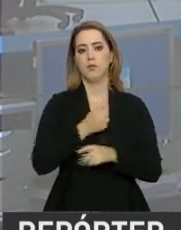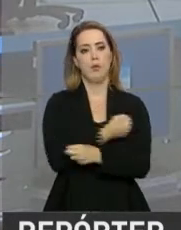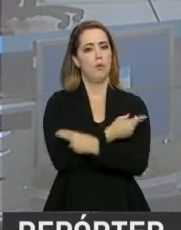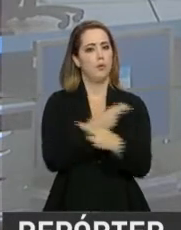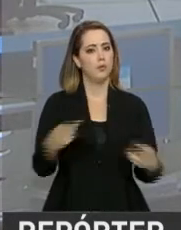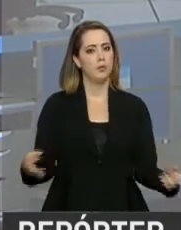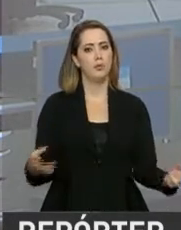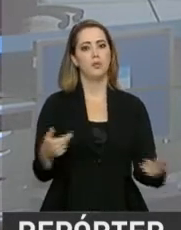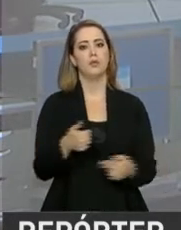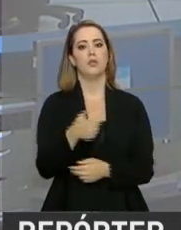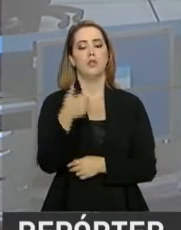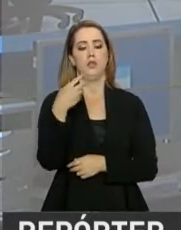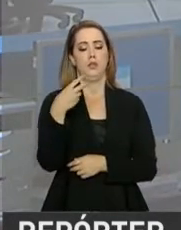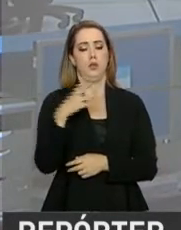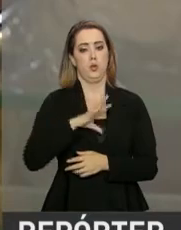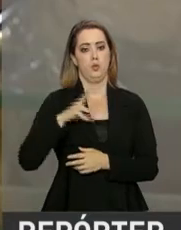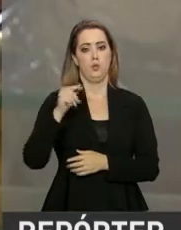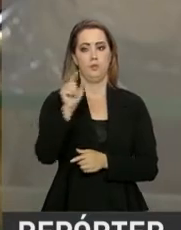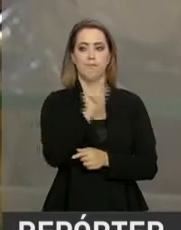peças de 25 estados.